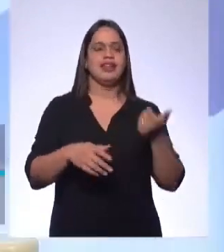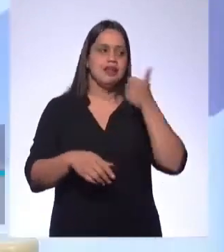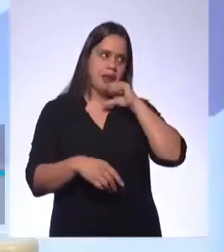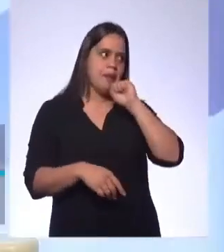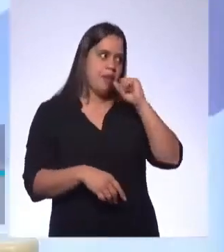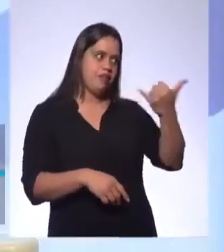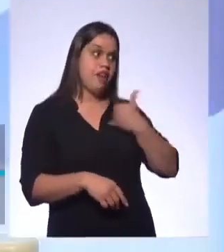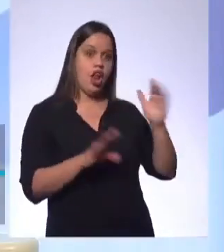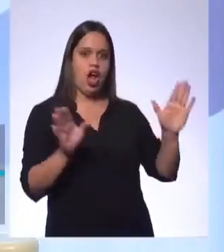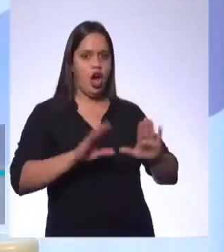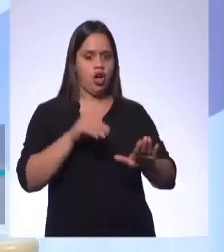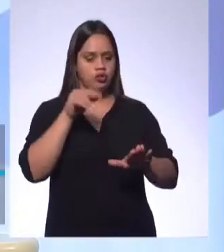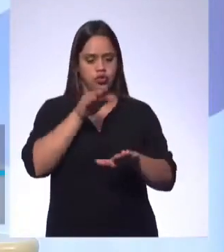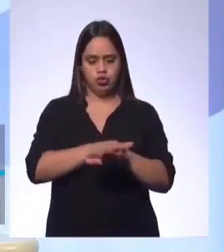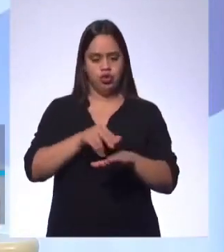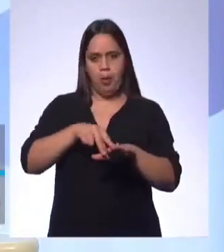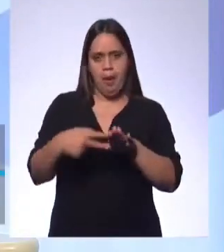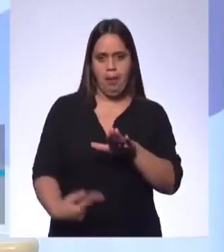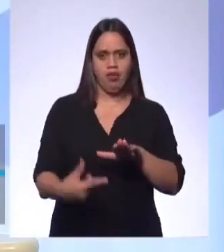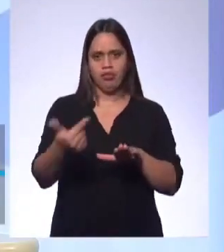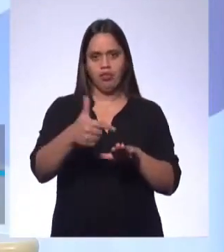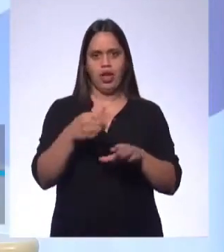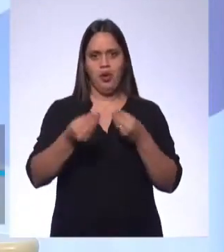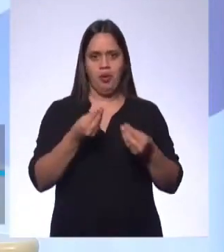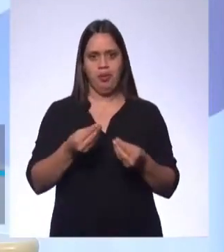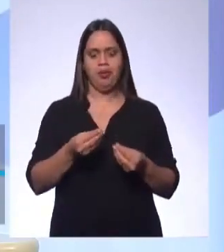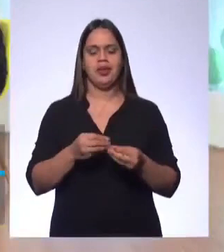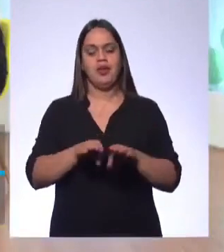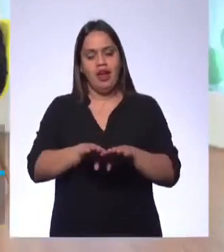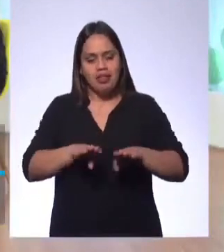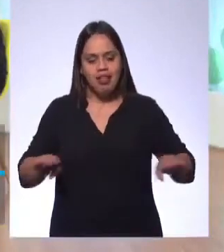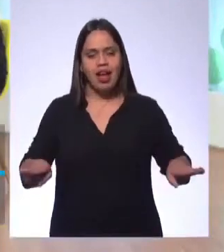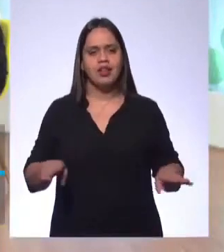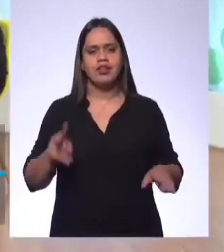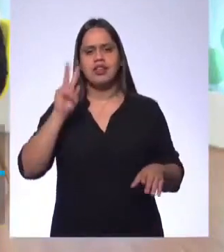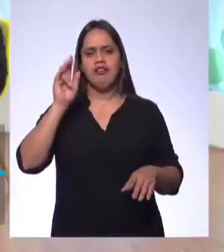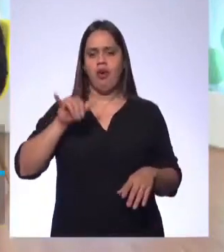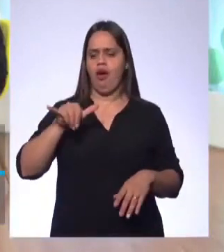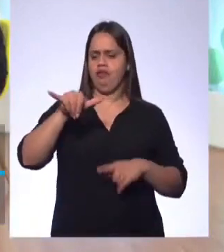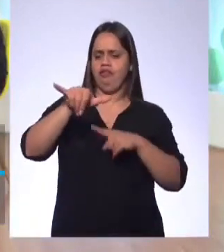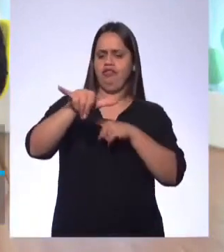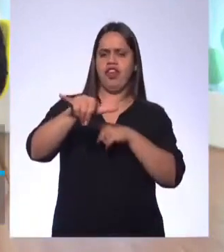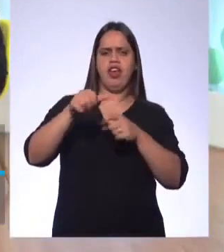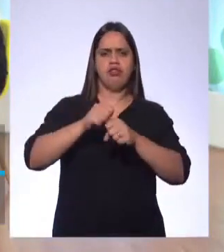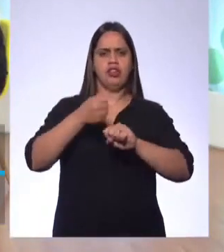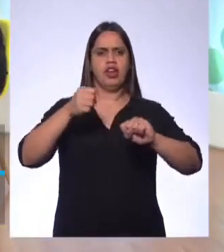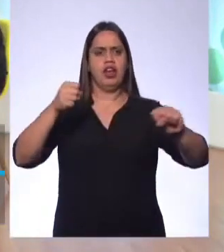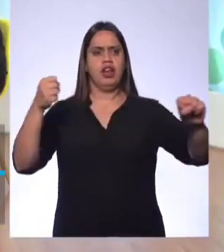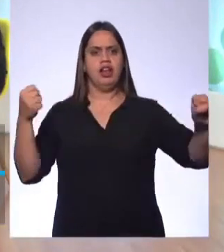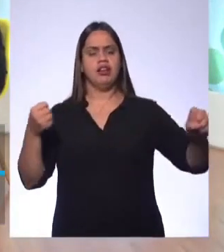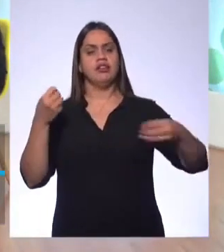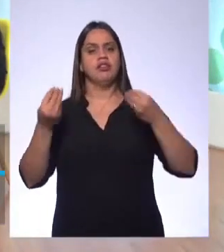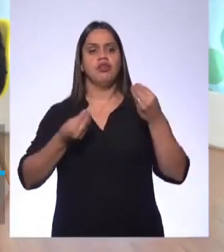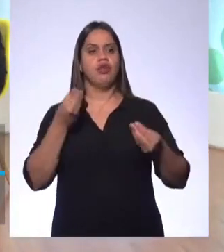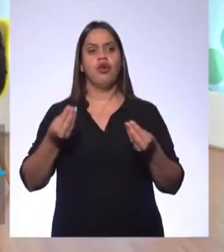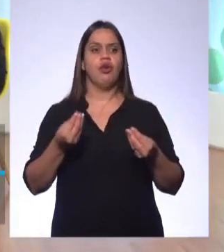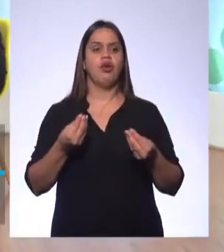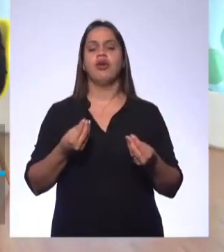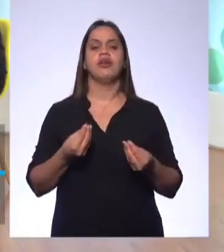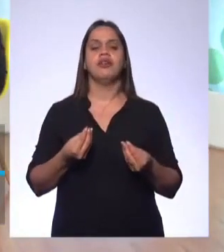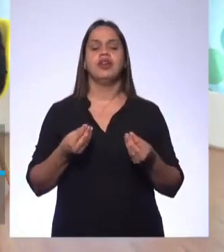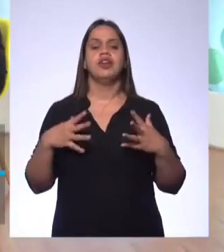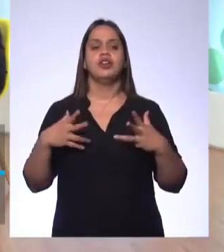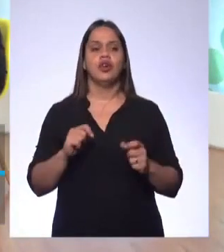Ela falava, do chão não passa. Exato. Entendeu? E você vê aquela estrutura gigantesca e aí você vai através a base